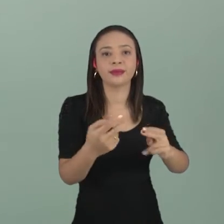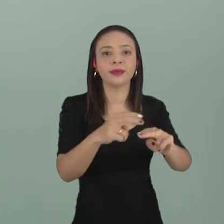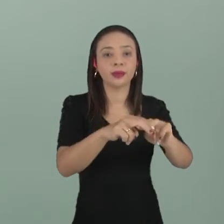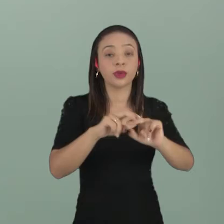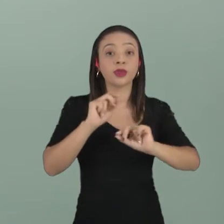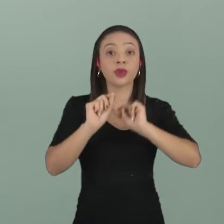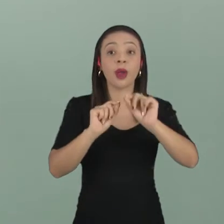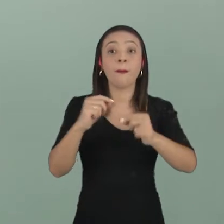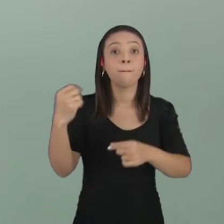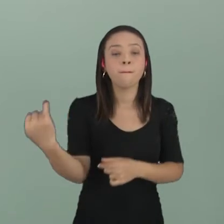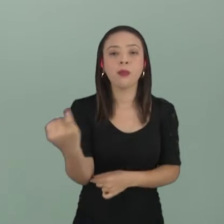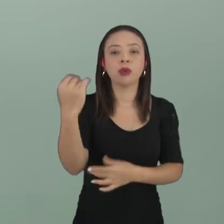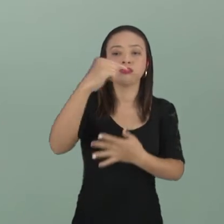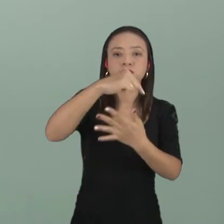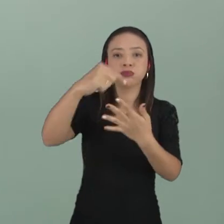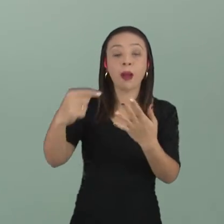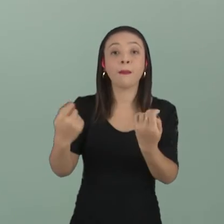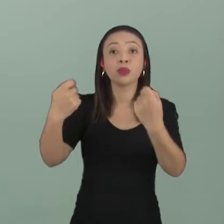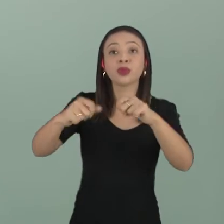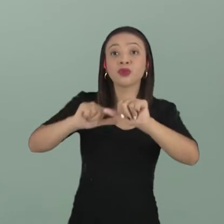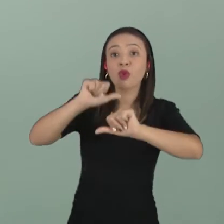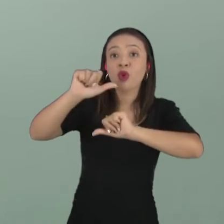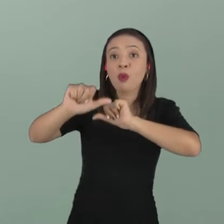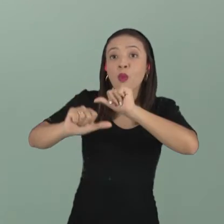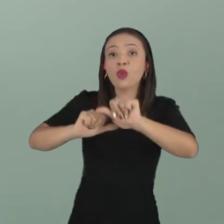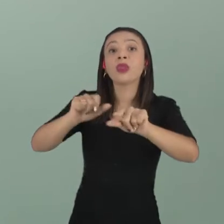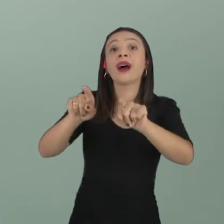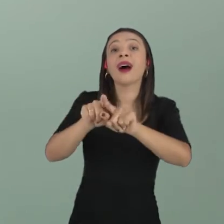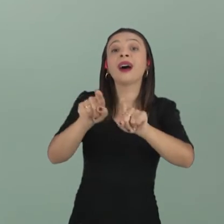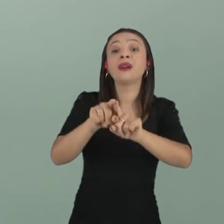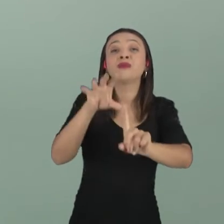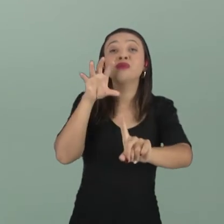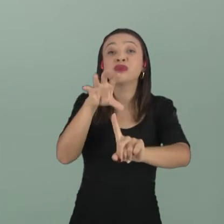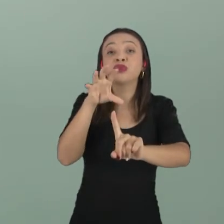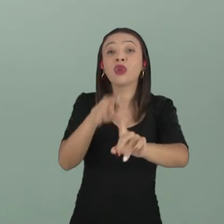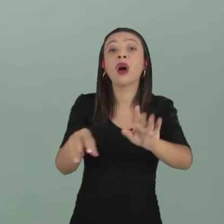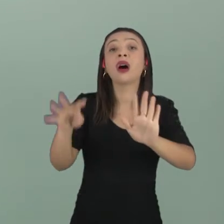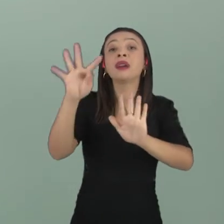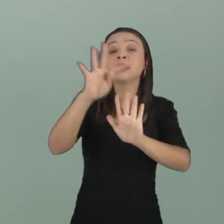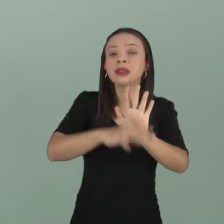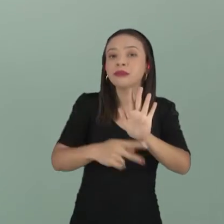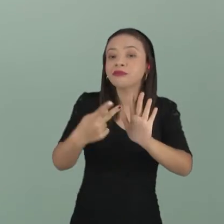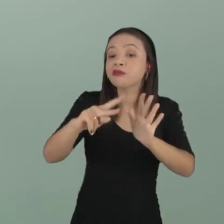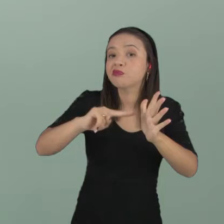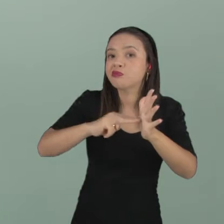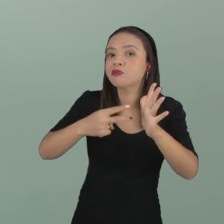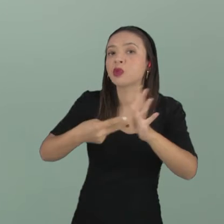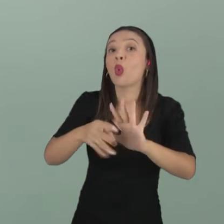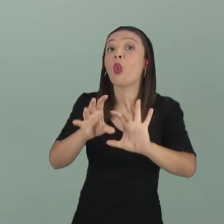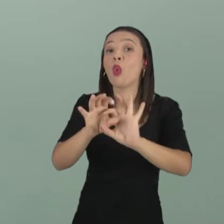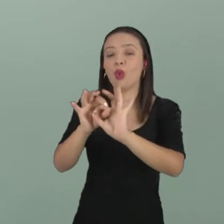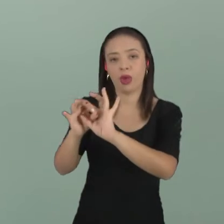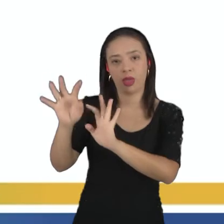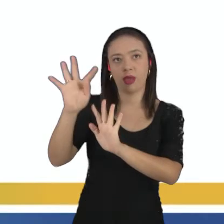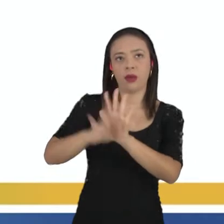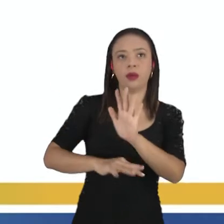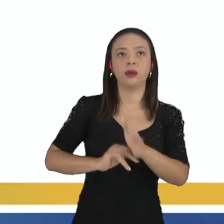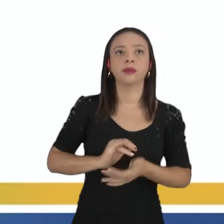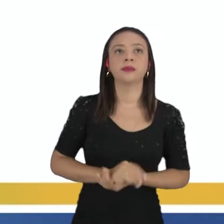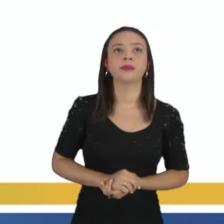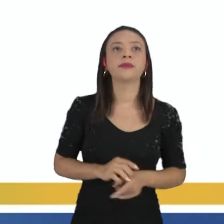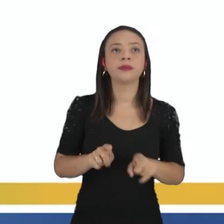poder modificar e interferir dentro do seu texto, dentro do sentido.